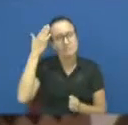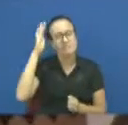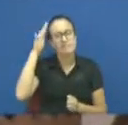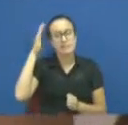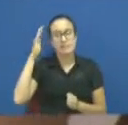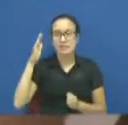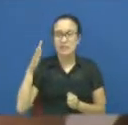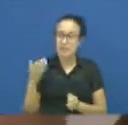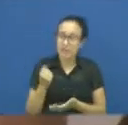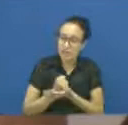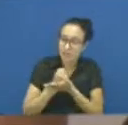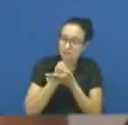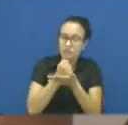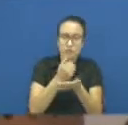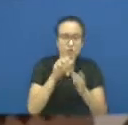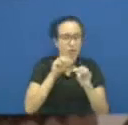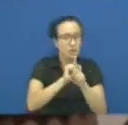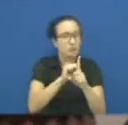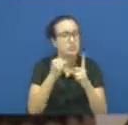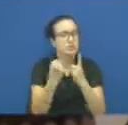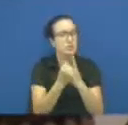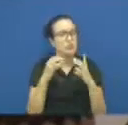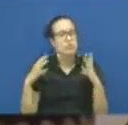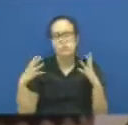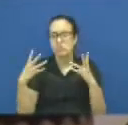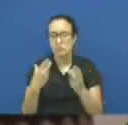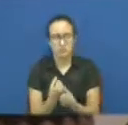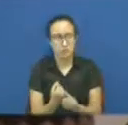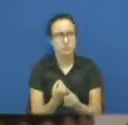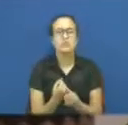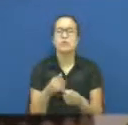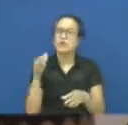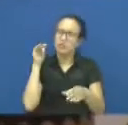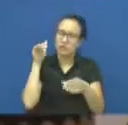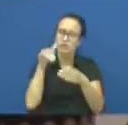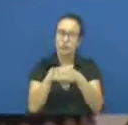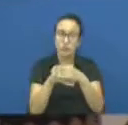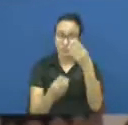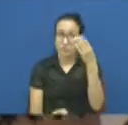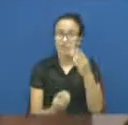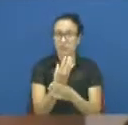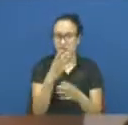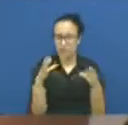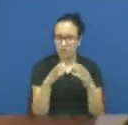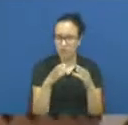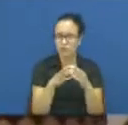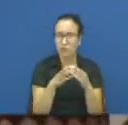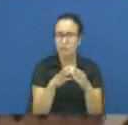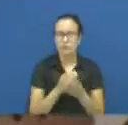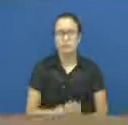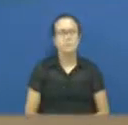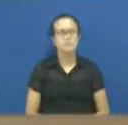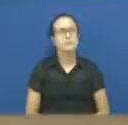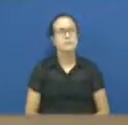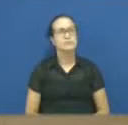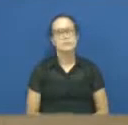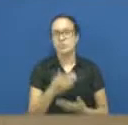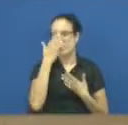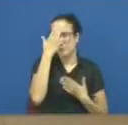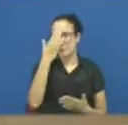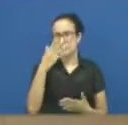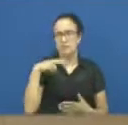o voto favorável para que a gente possa colocar essa comissão em andamento. Muito obrigada. Mais algum vereador para